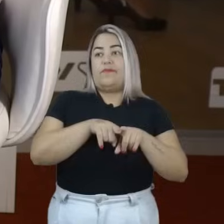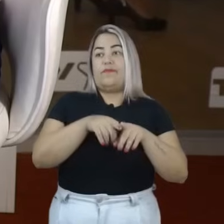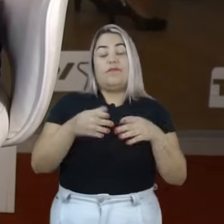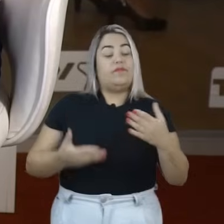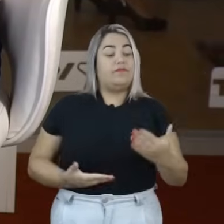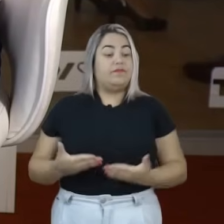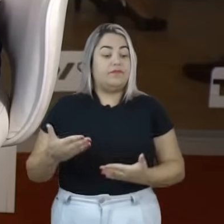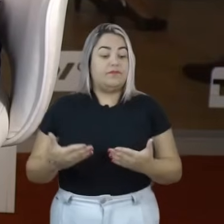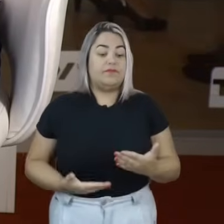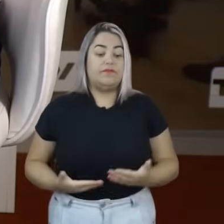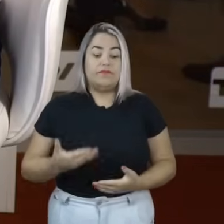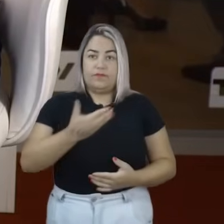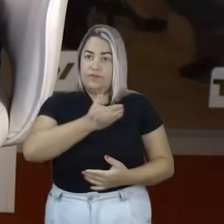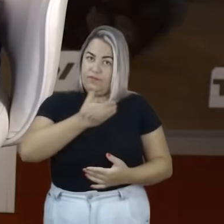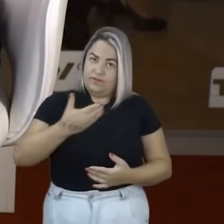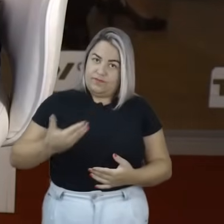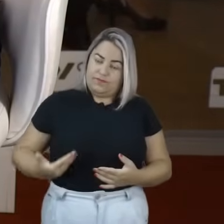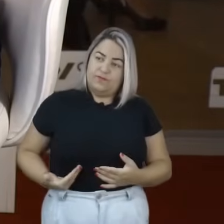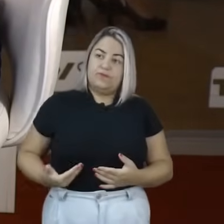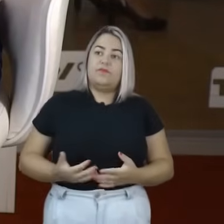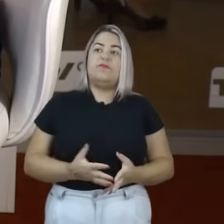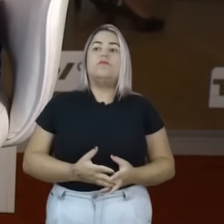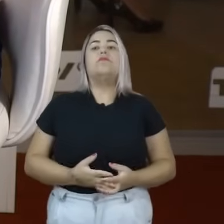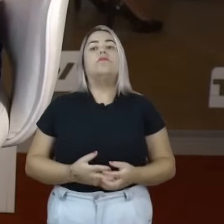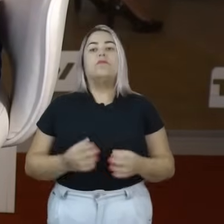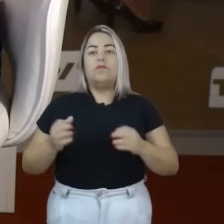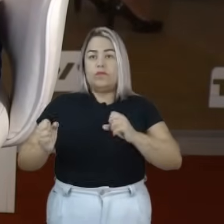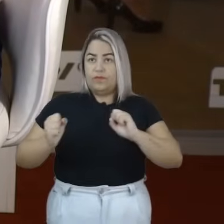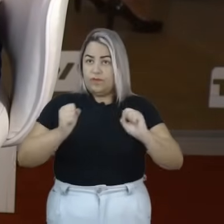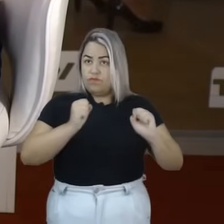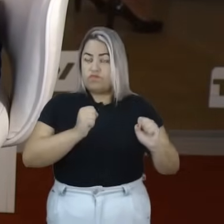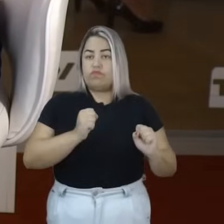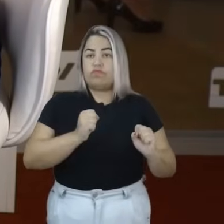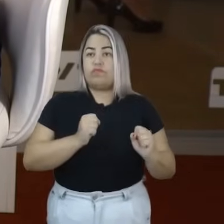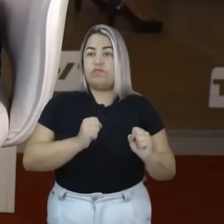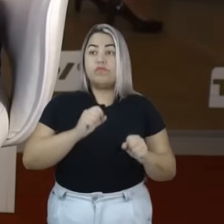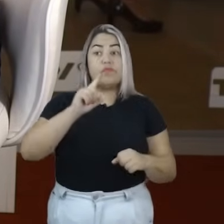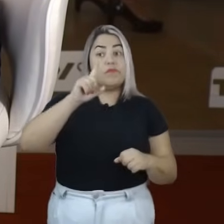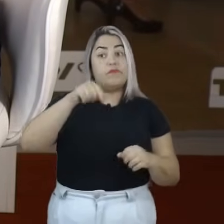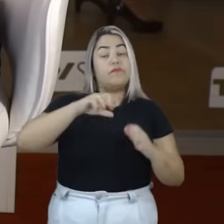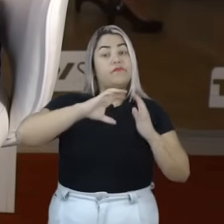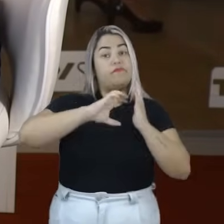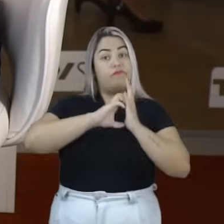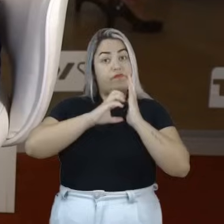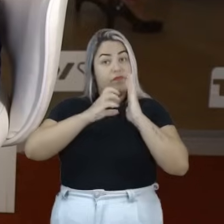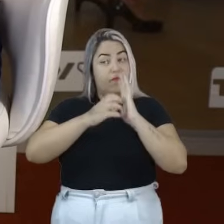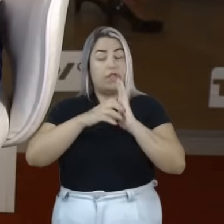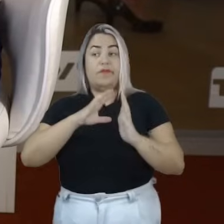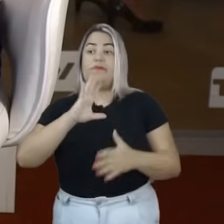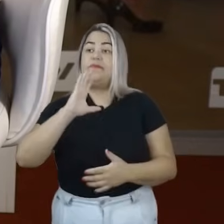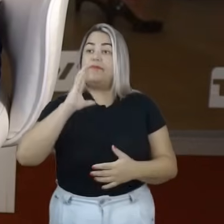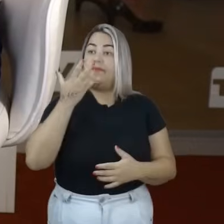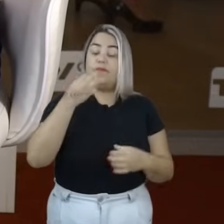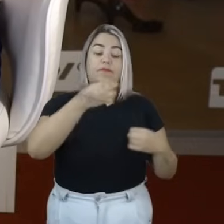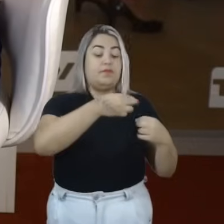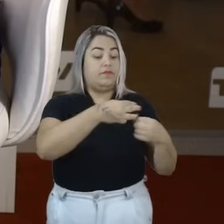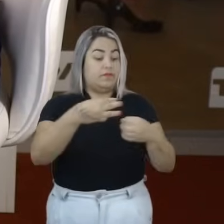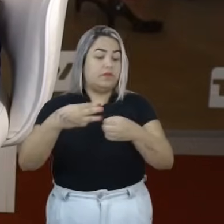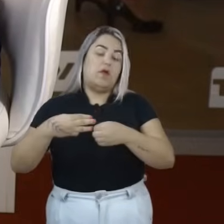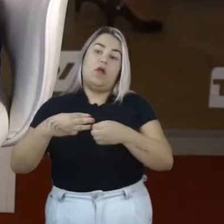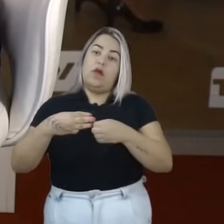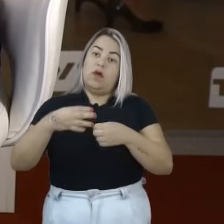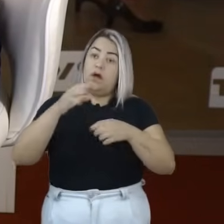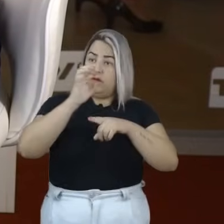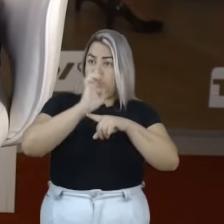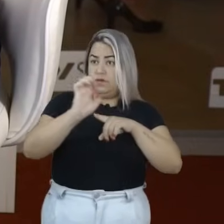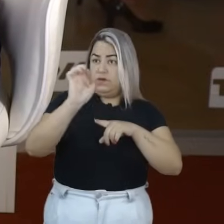servidores públicos, enfim, e podendo ali ser parte das decisões de um município, de um